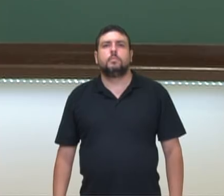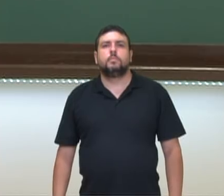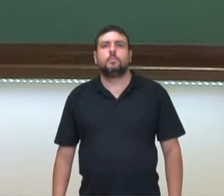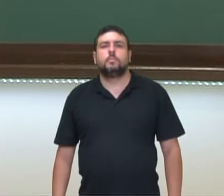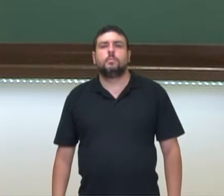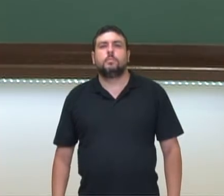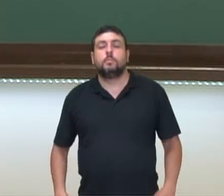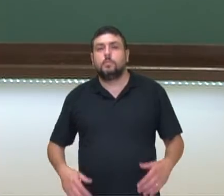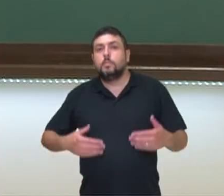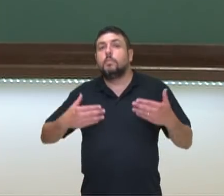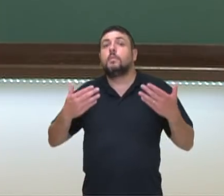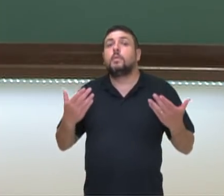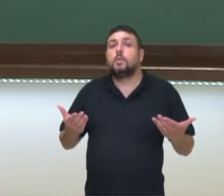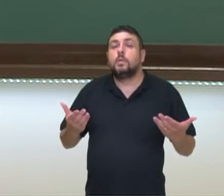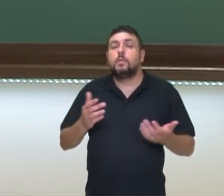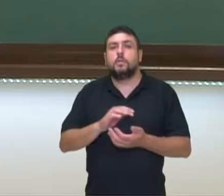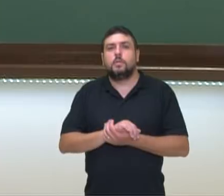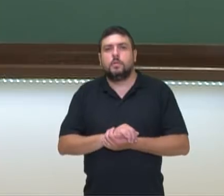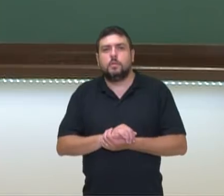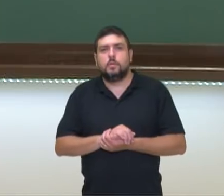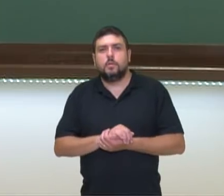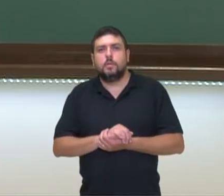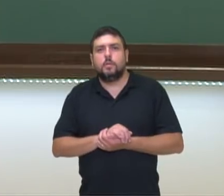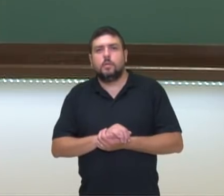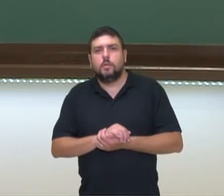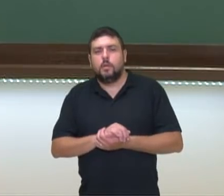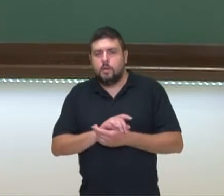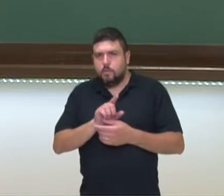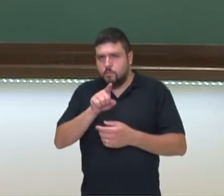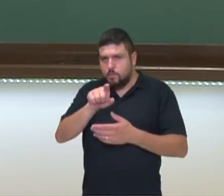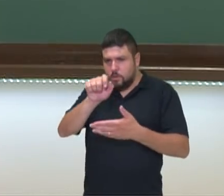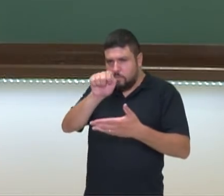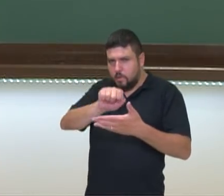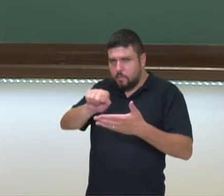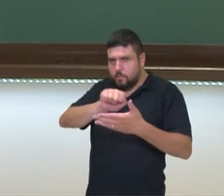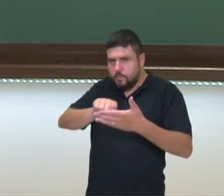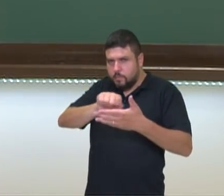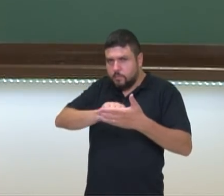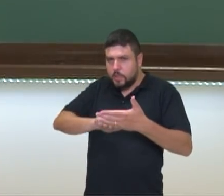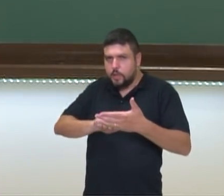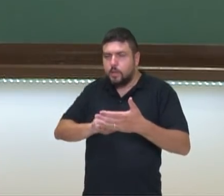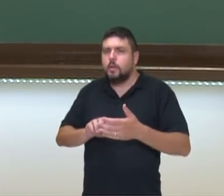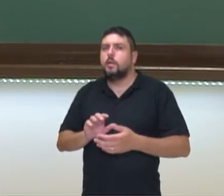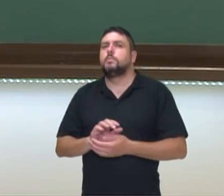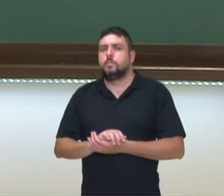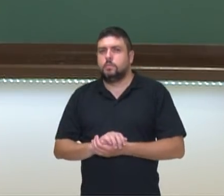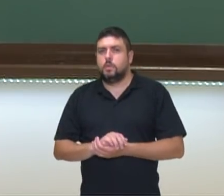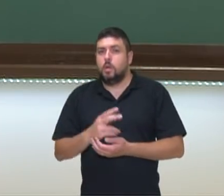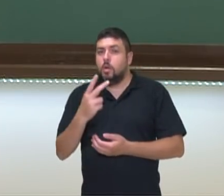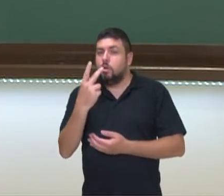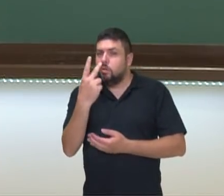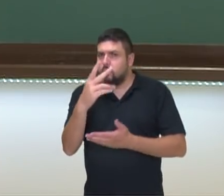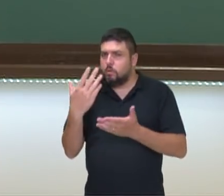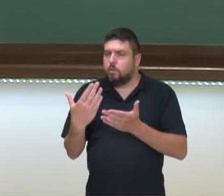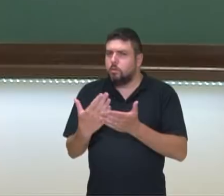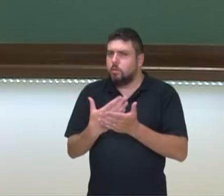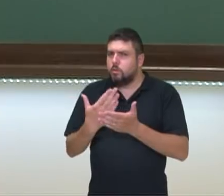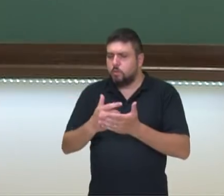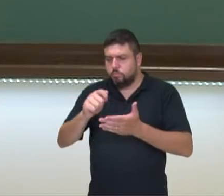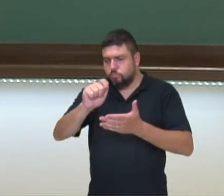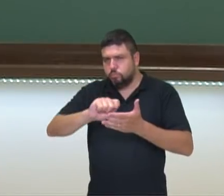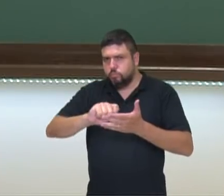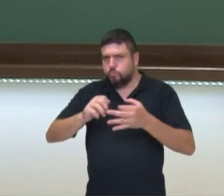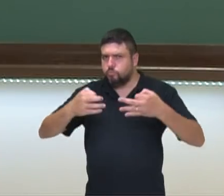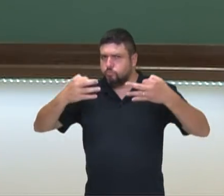E aí, copiar, organizar no caderno? Lembra sempre que a prof diz, ó, o caderno precisa estar bem